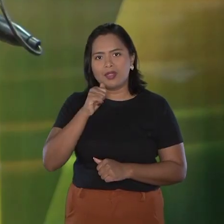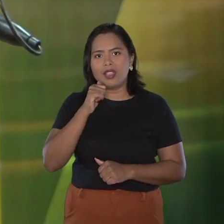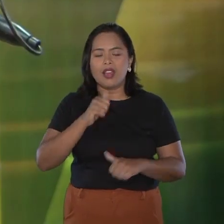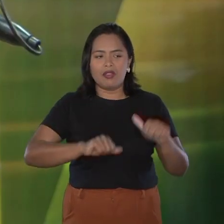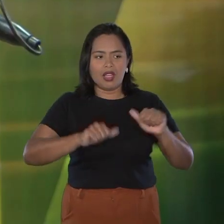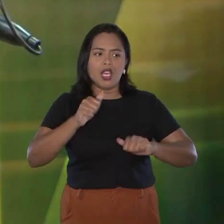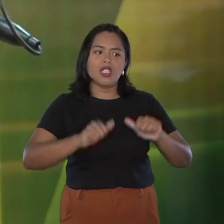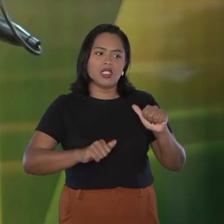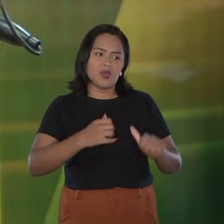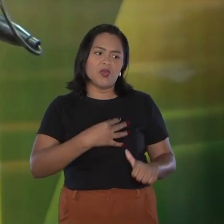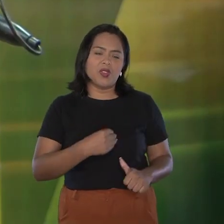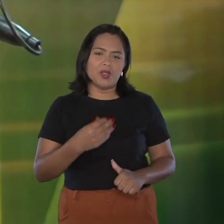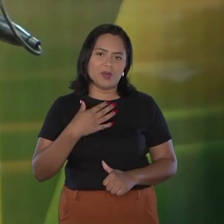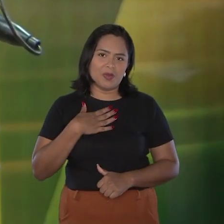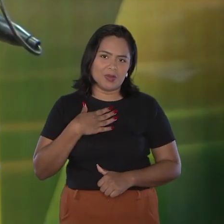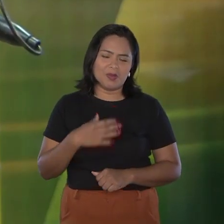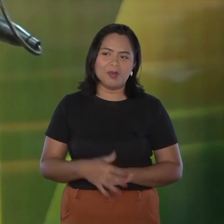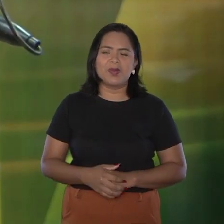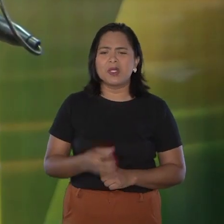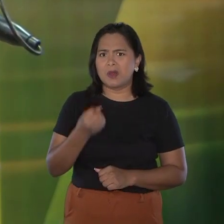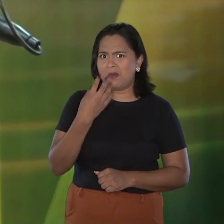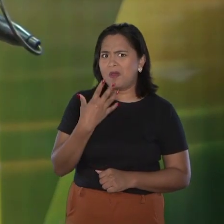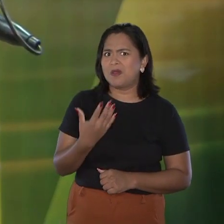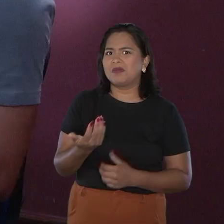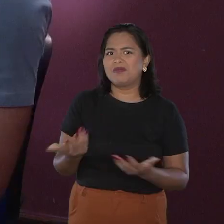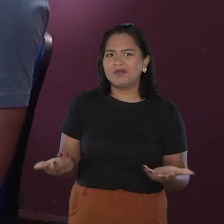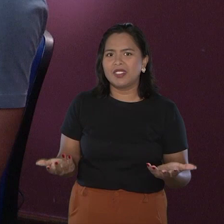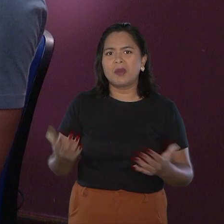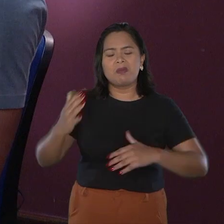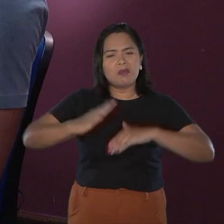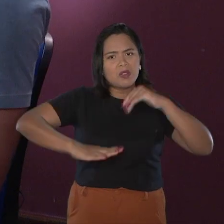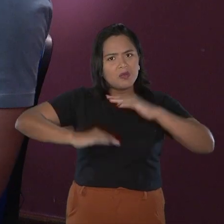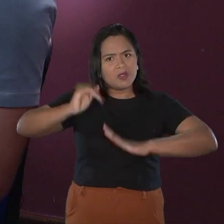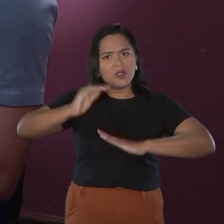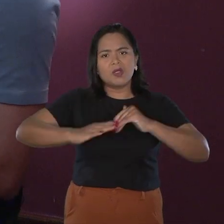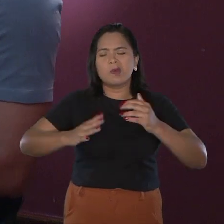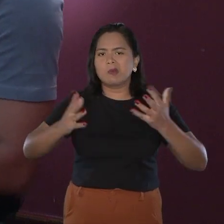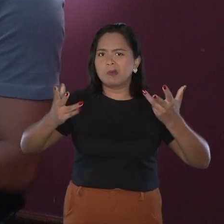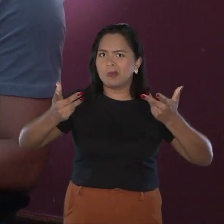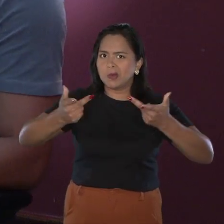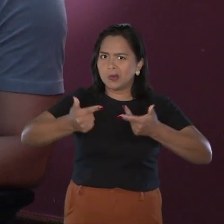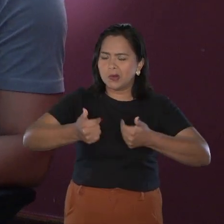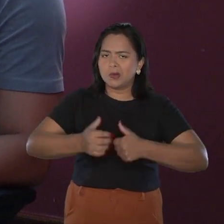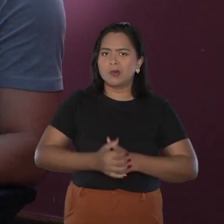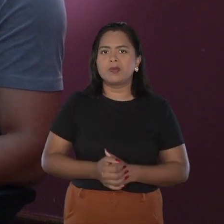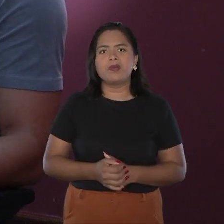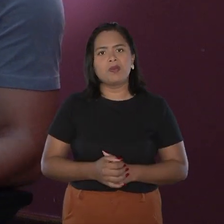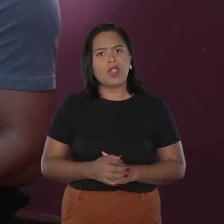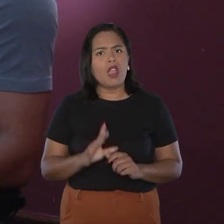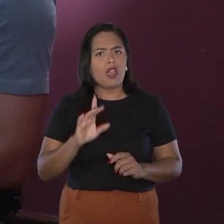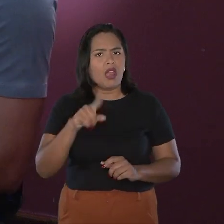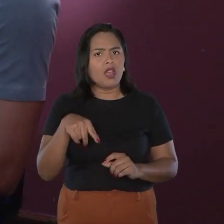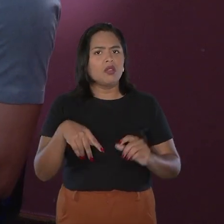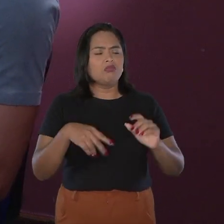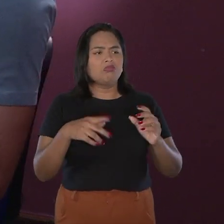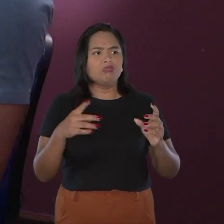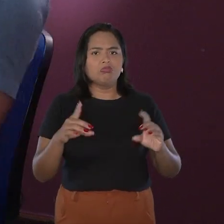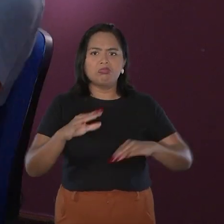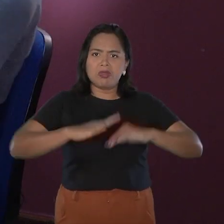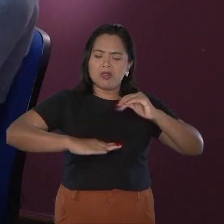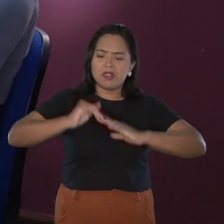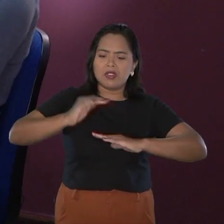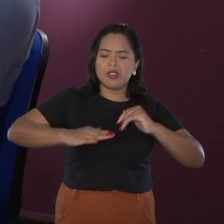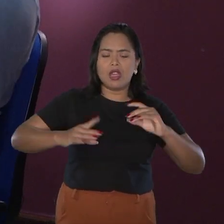para cá mais uma vez Exatamente é uma eu sou um profissionais muito boa didáticos então